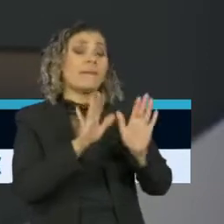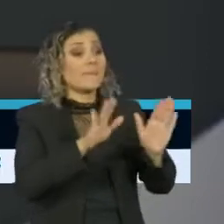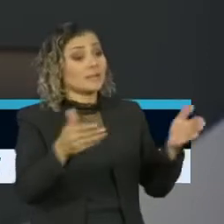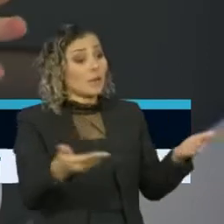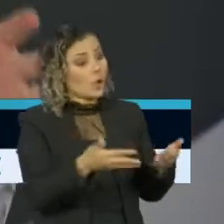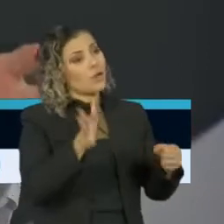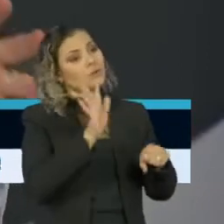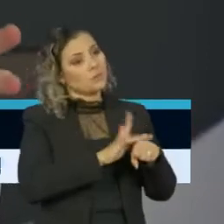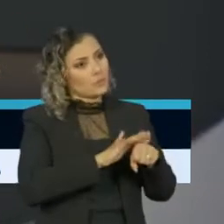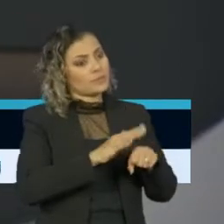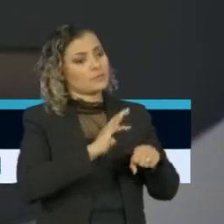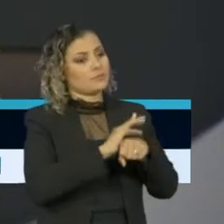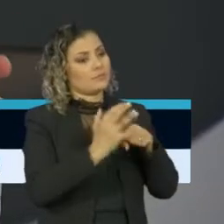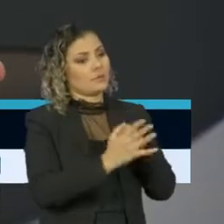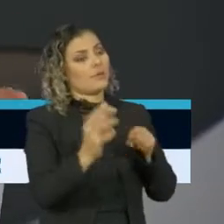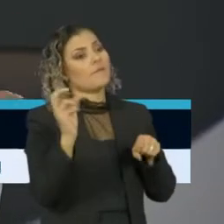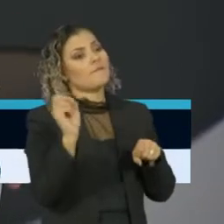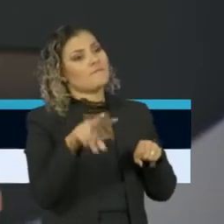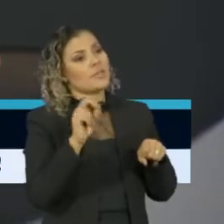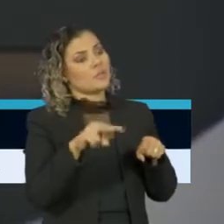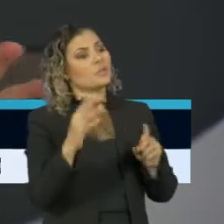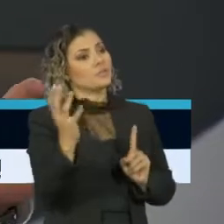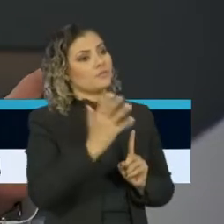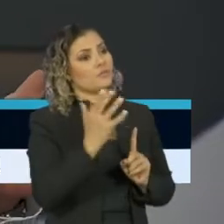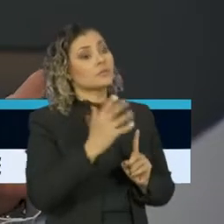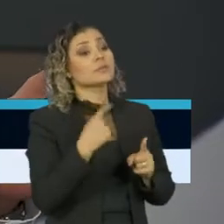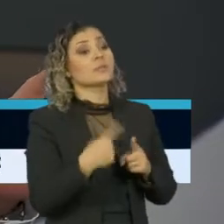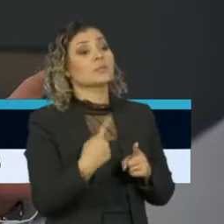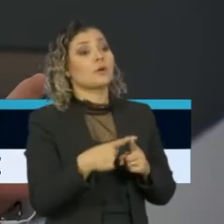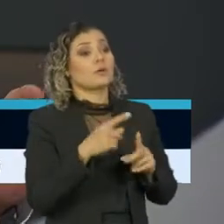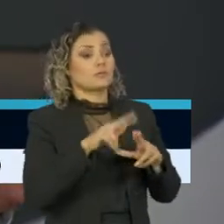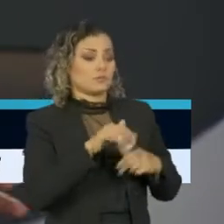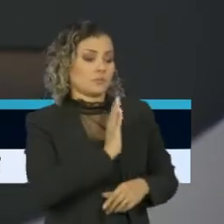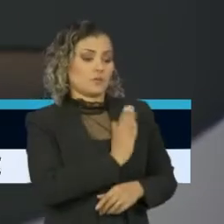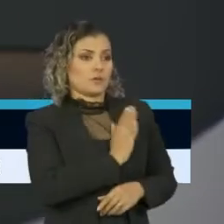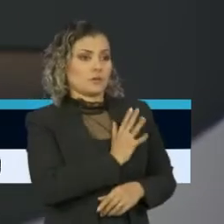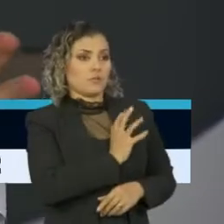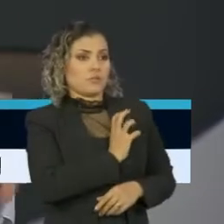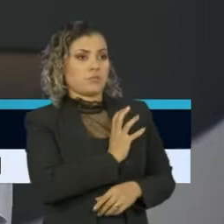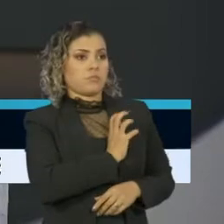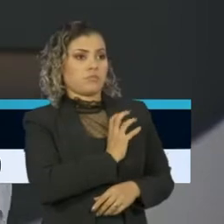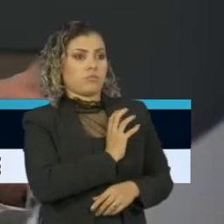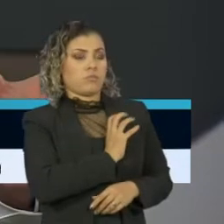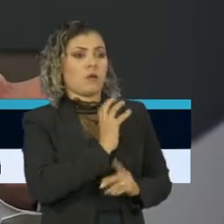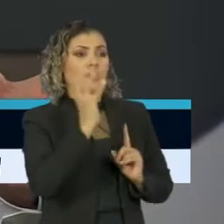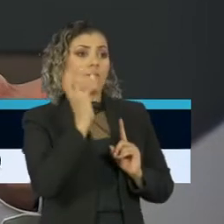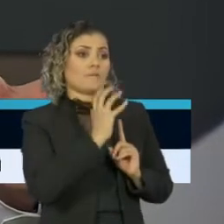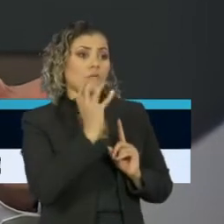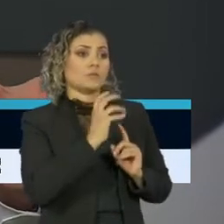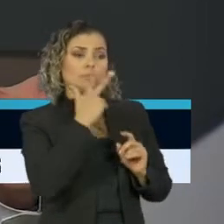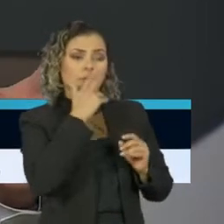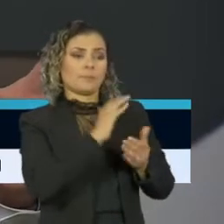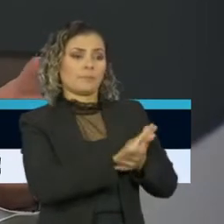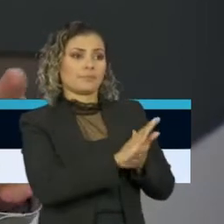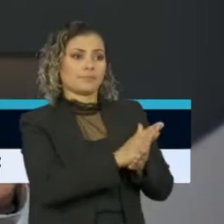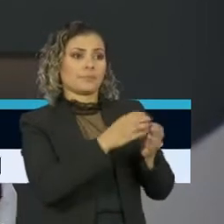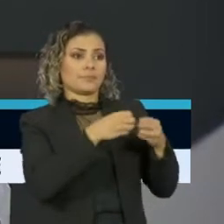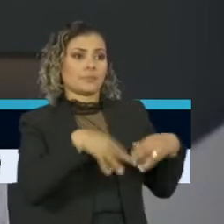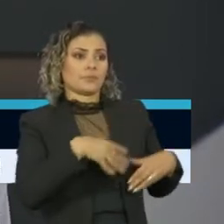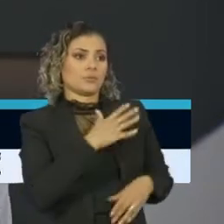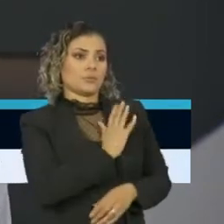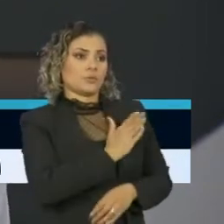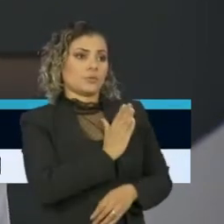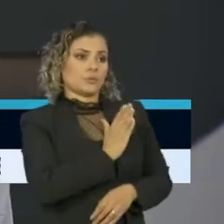o vírus tem uma pré-disposição importante pelo sistema cardiovascular e ele promove um grande estrago no sistema